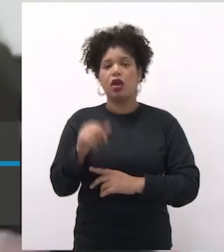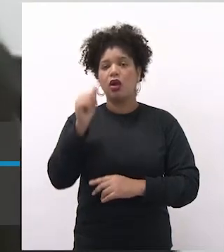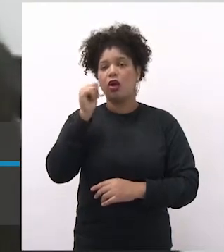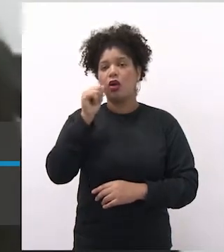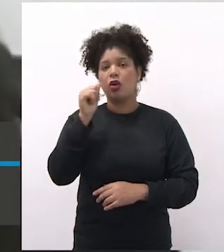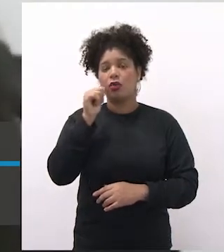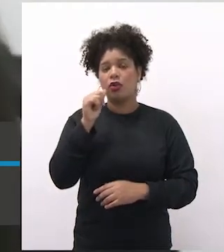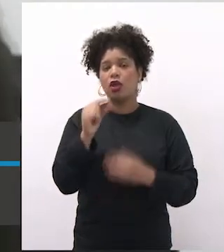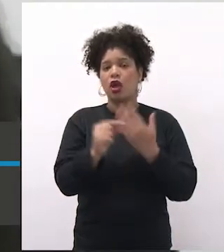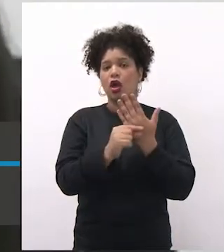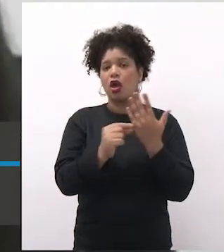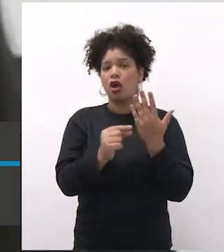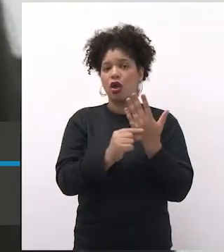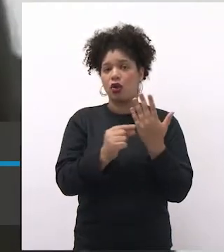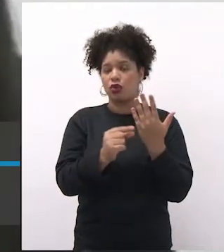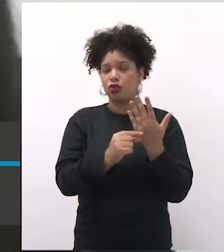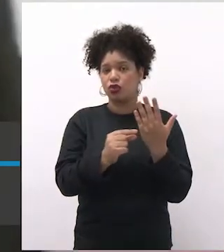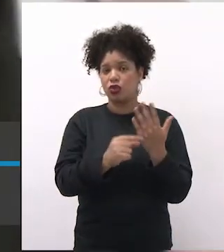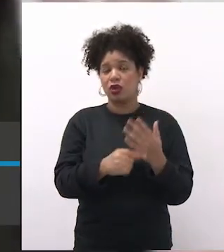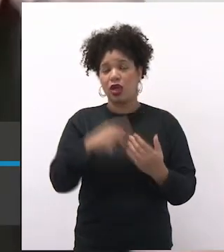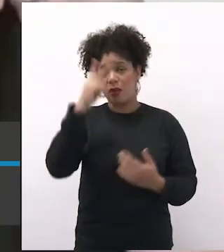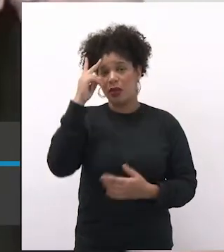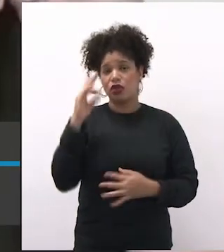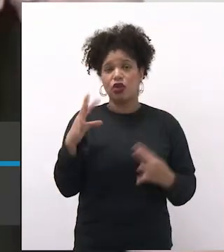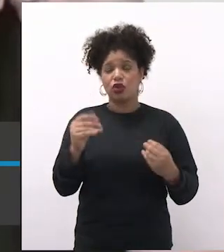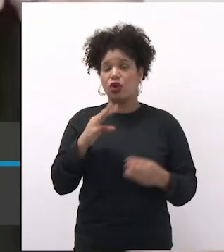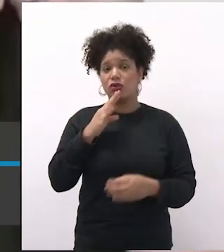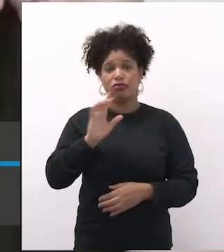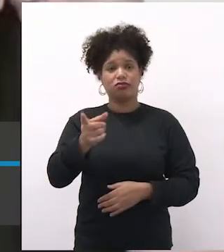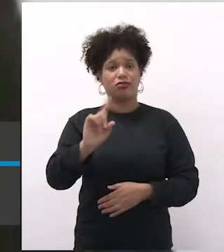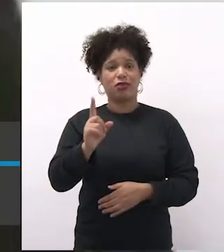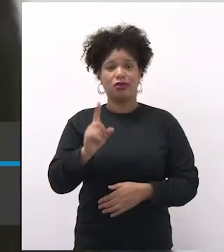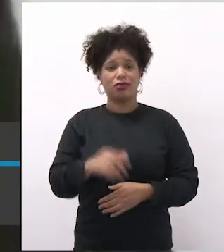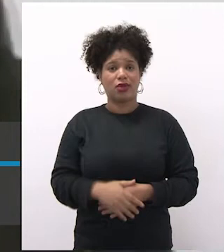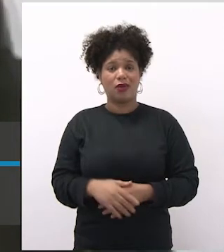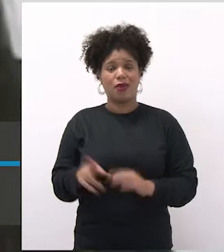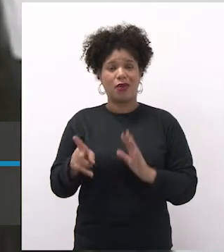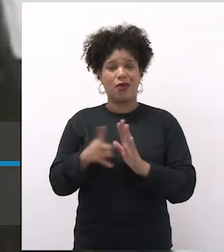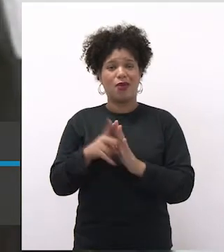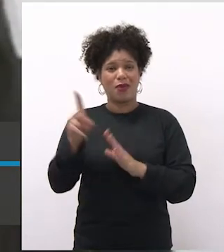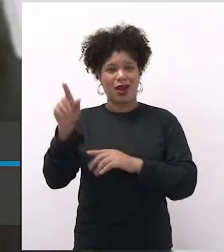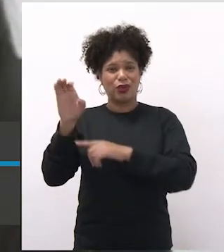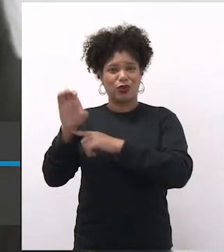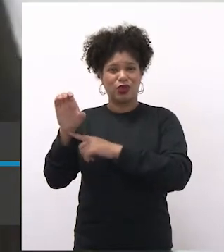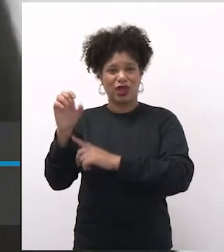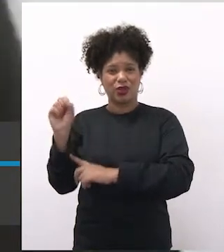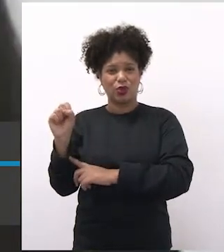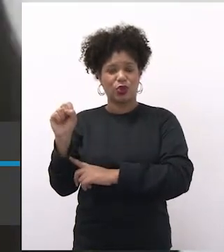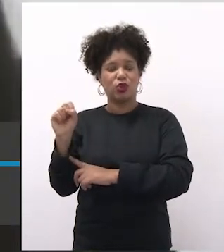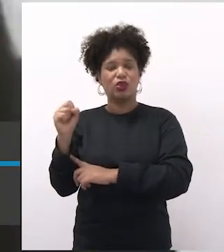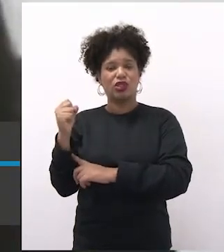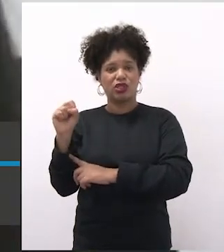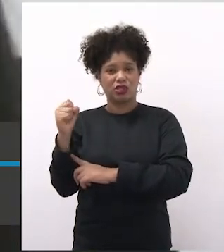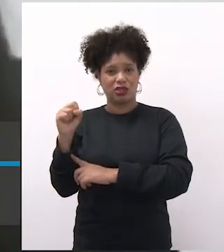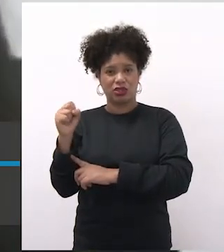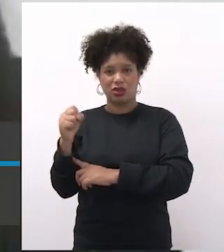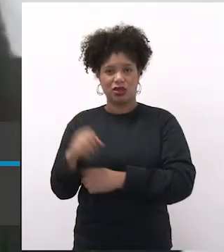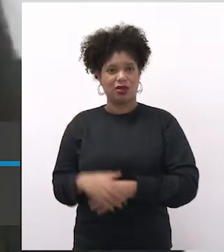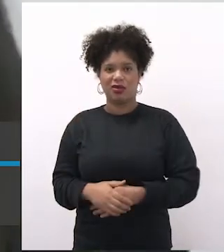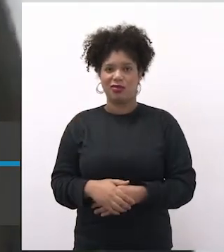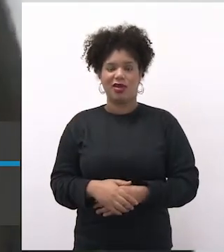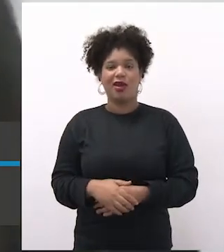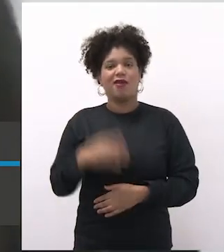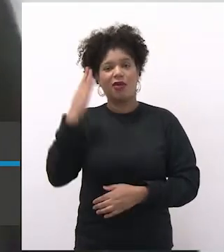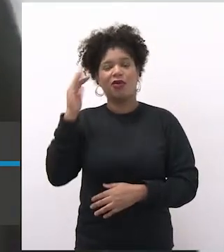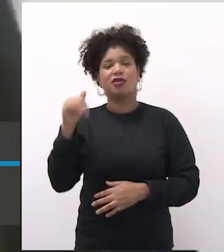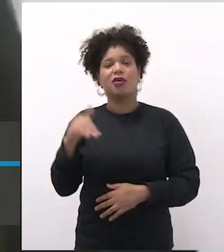conhecida dos próprios sergipanos, né? Beatriz Nascimento é mais conhecida, inclusive, fora do estado do que dentro do